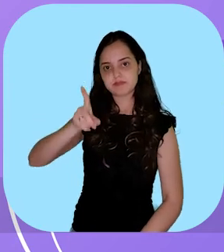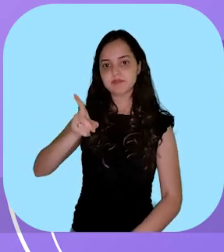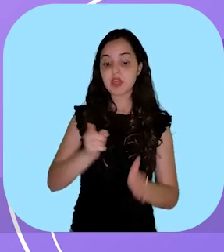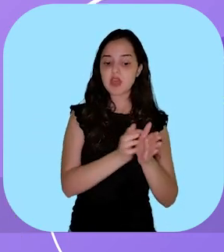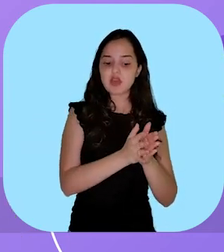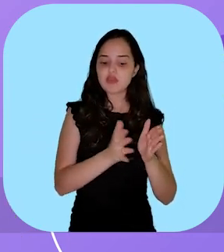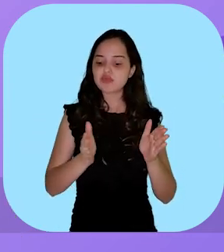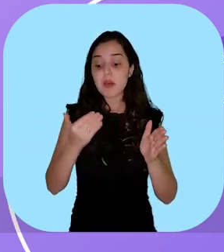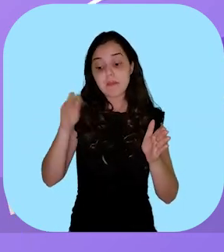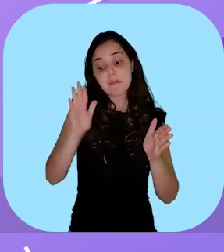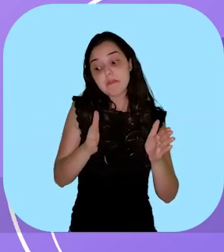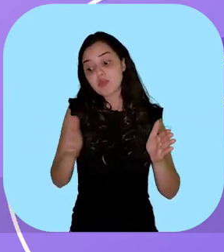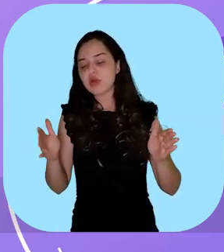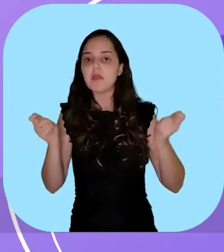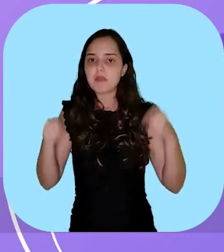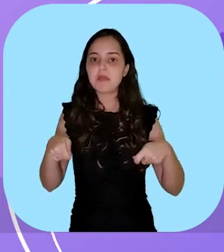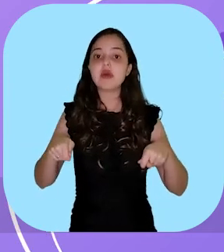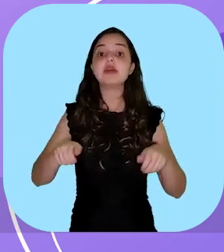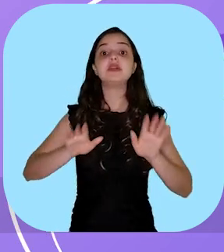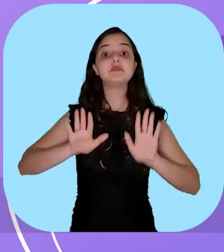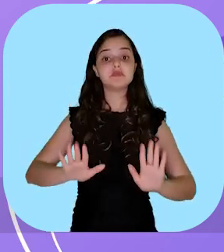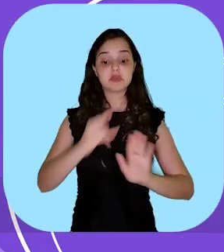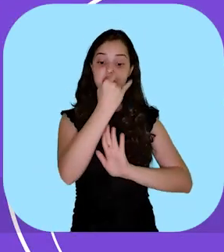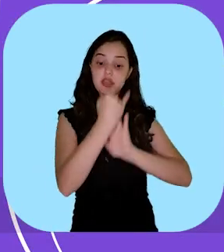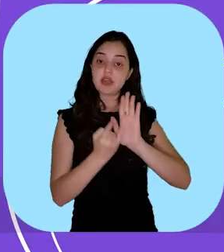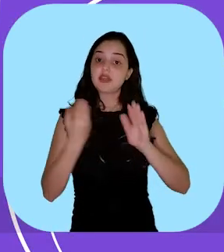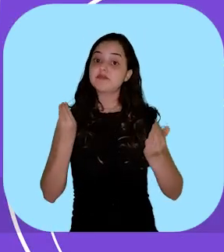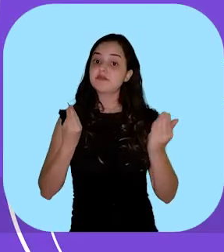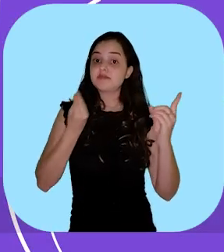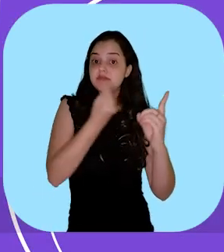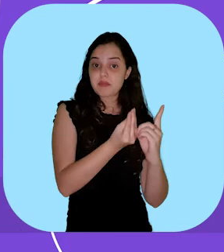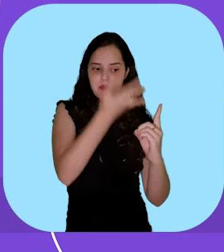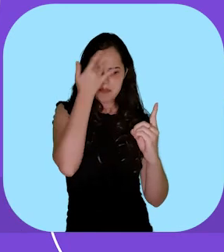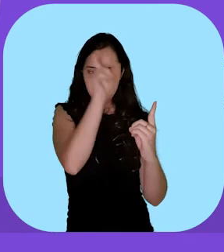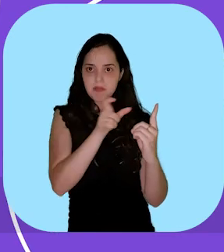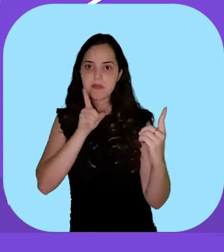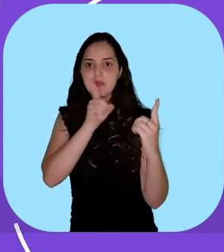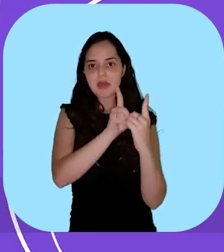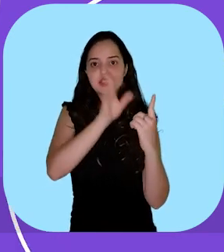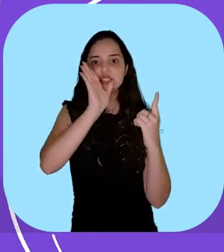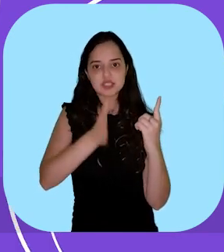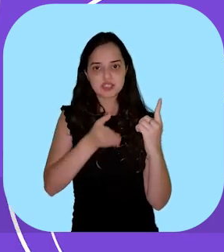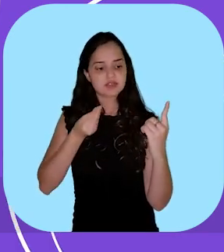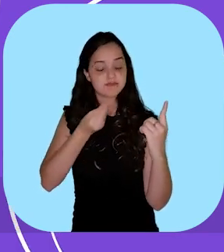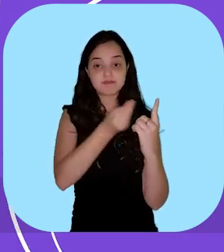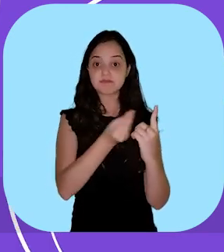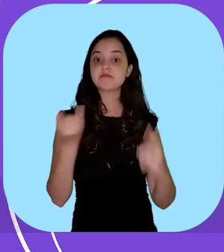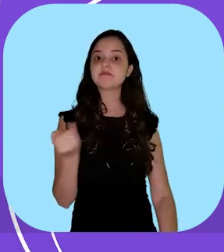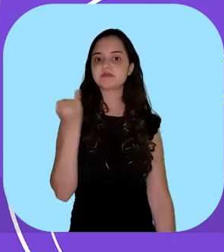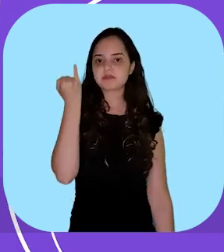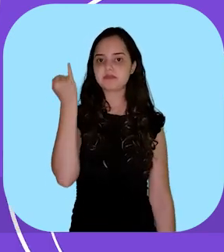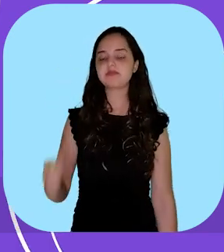o prazo pode ser ampliado. O documento deve ser entregue diretamente à usuária e ao usuário da prestação do